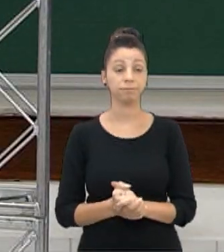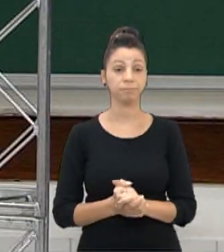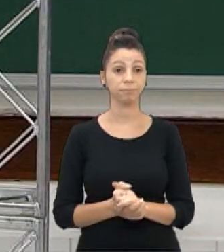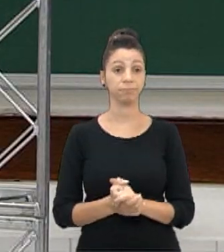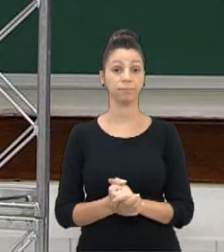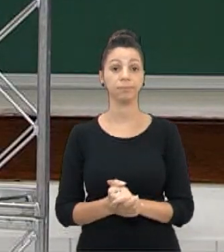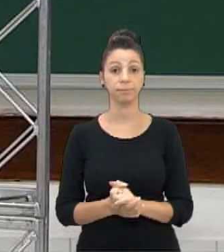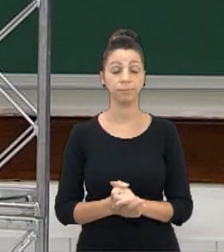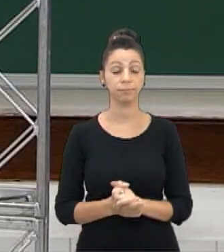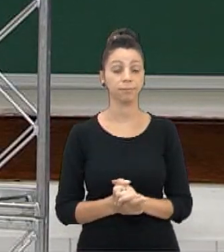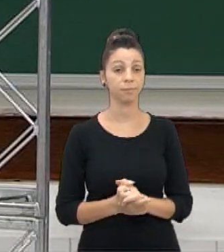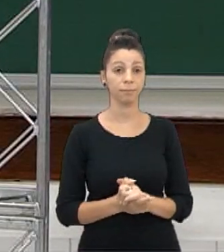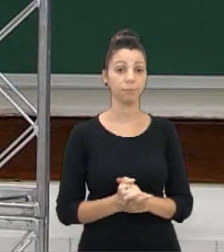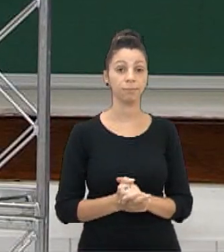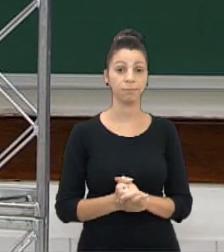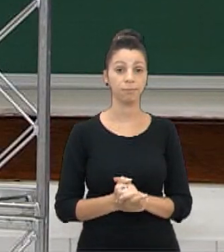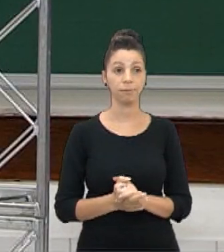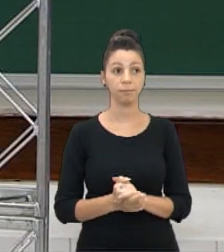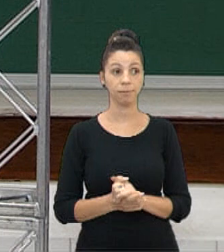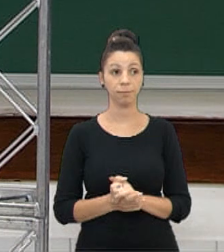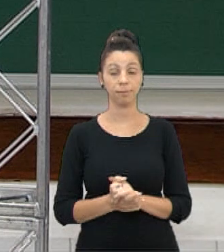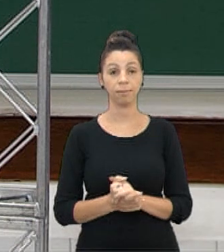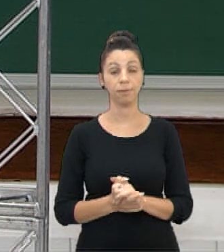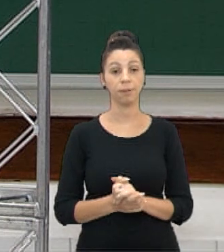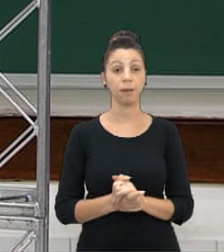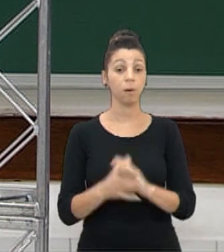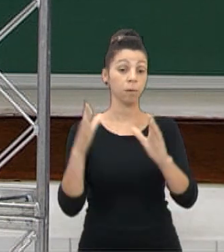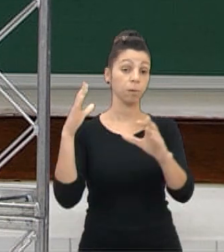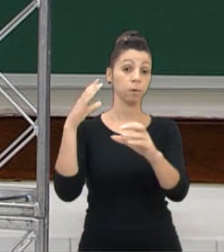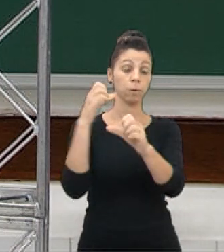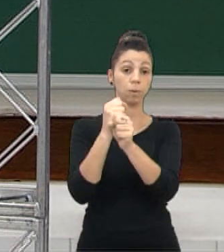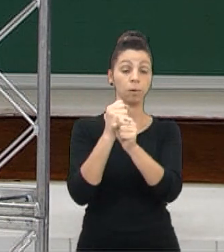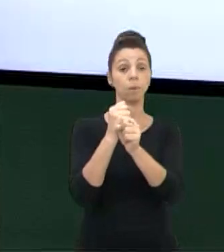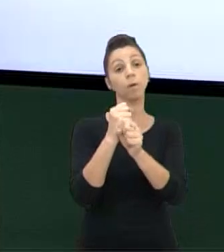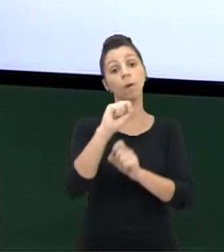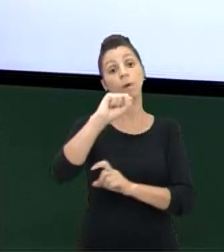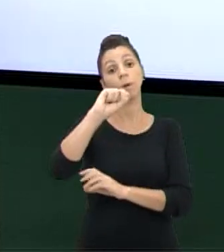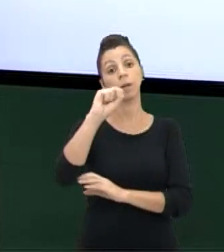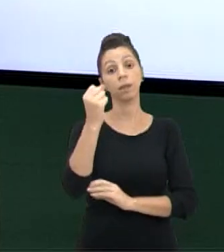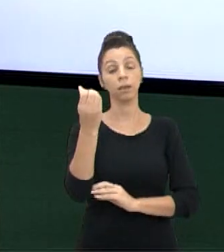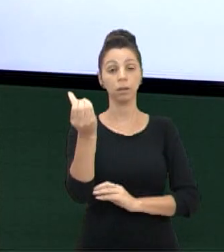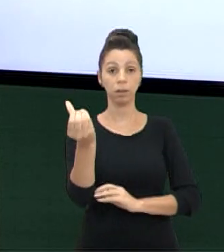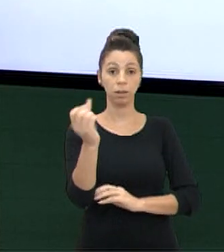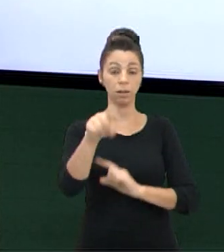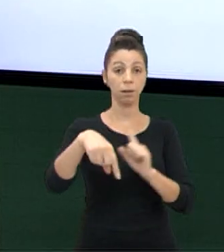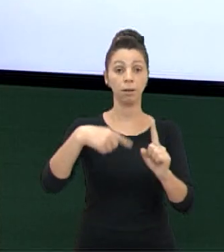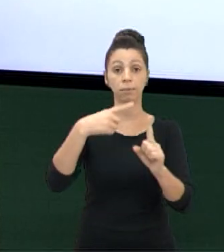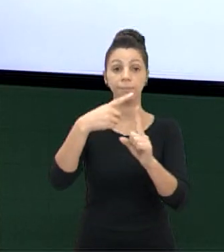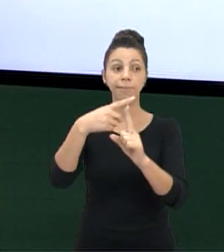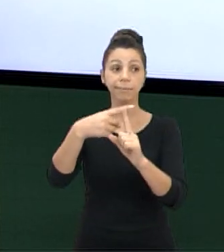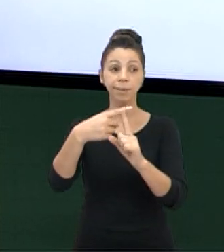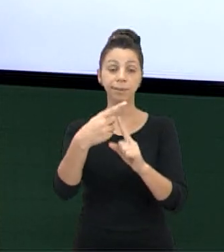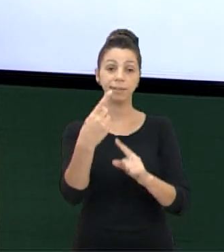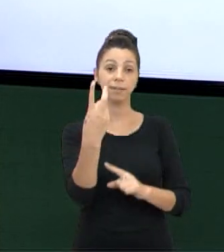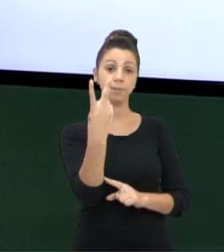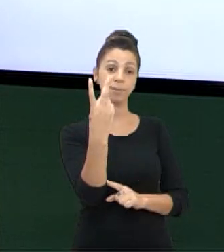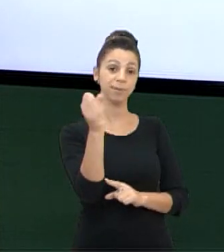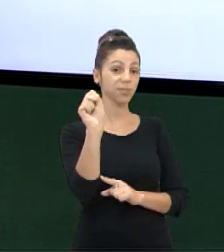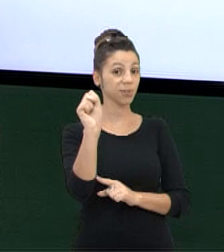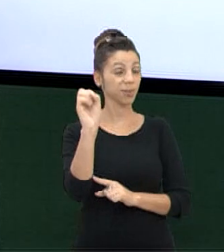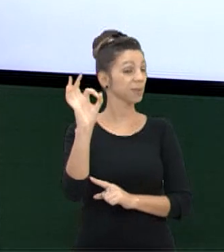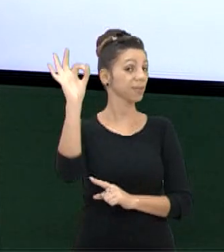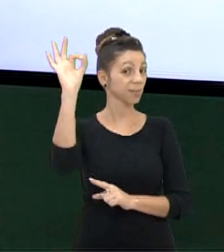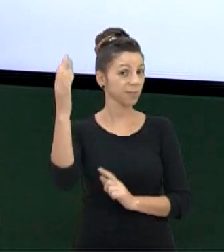só, eu já deixei preparado. Eu somo, então, 86 mais 28